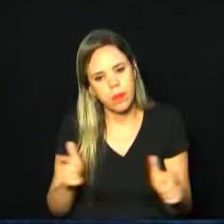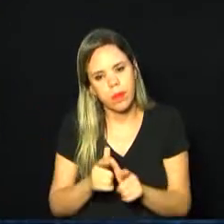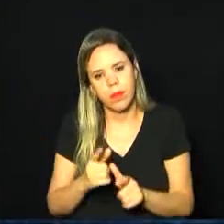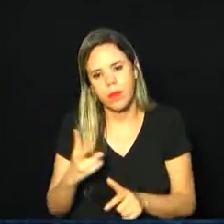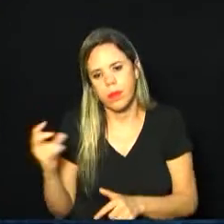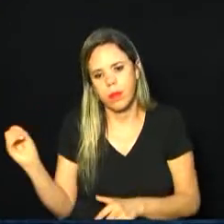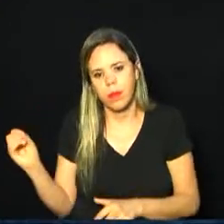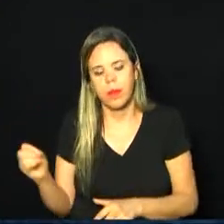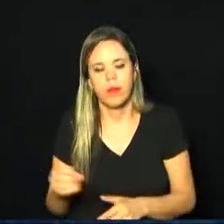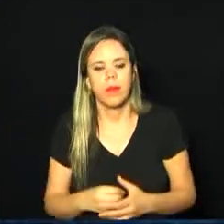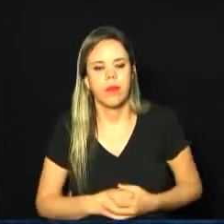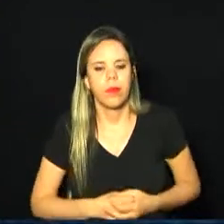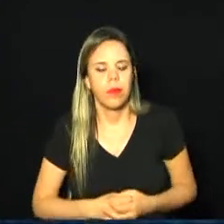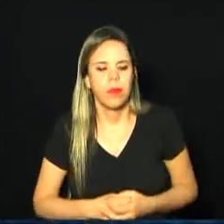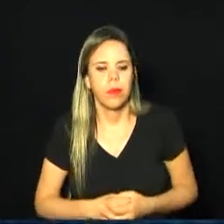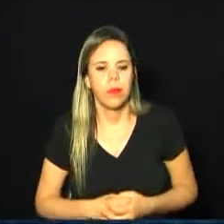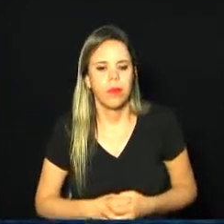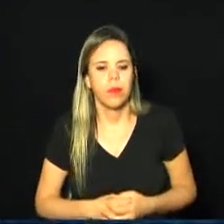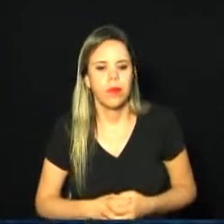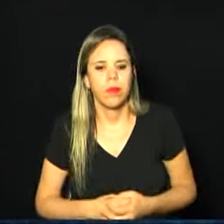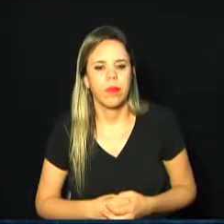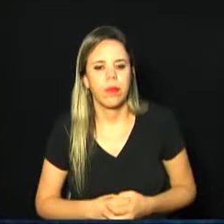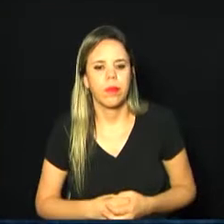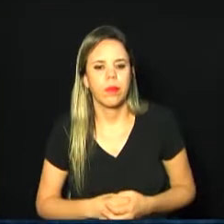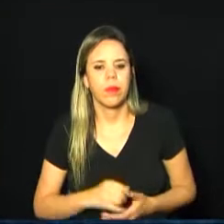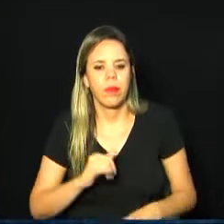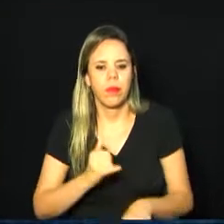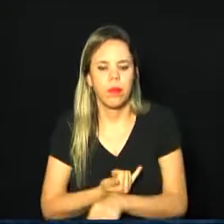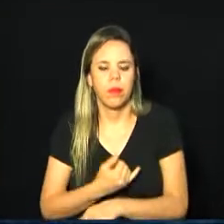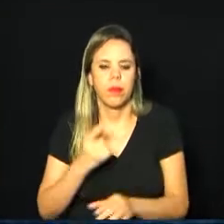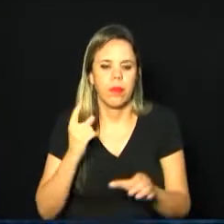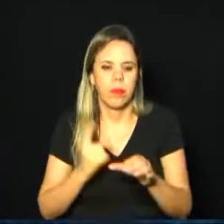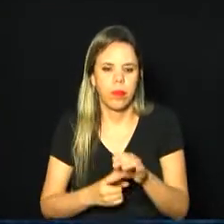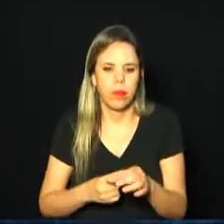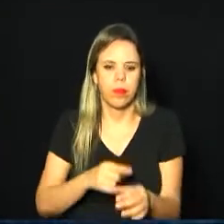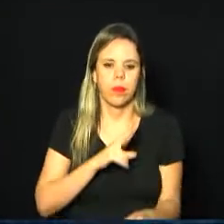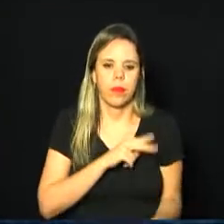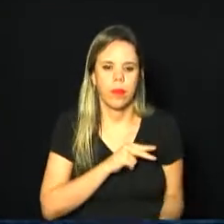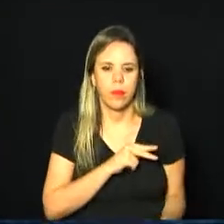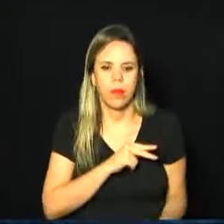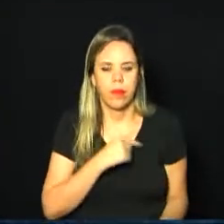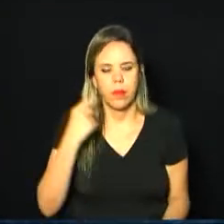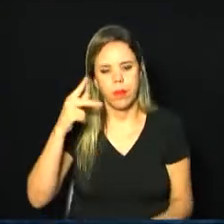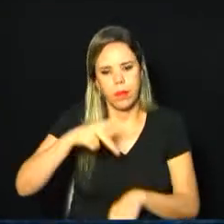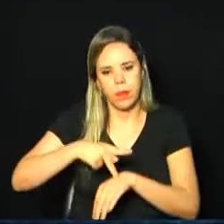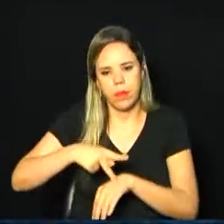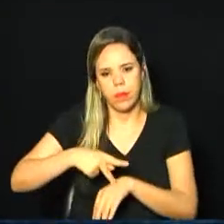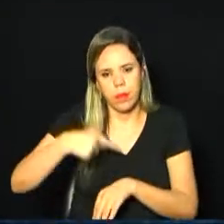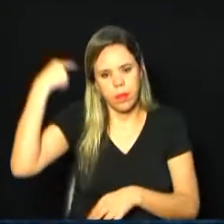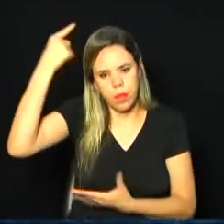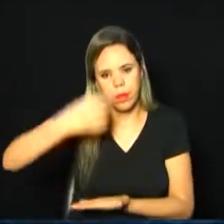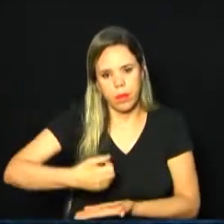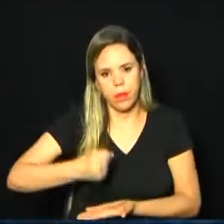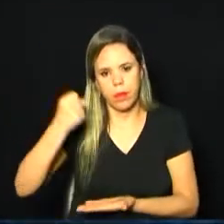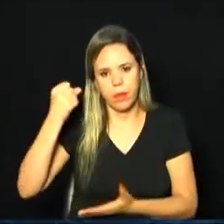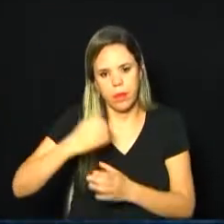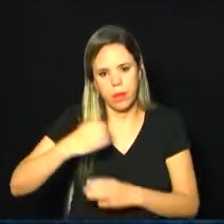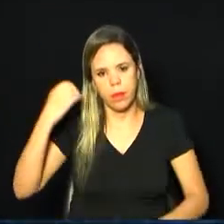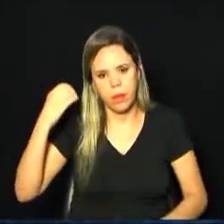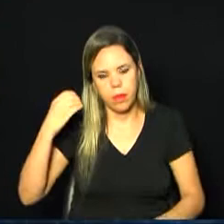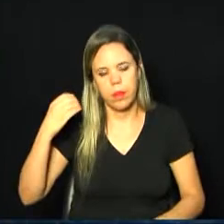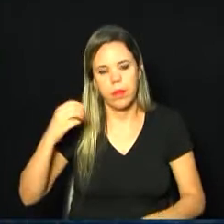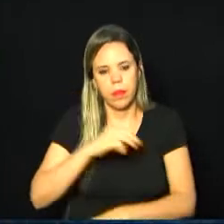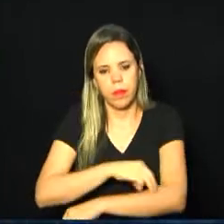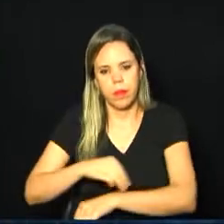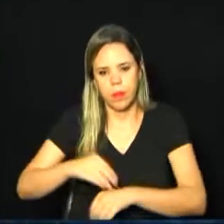com menos de 200 mortes devido à convite Jaguariúna Cosmópolis Artur Nogueira Pedreira Santo Antonio de posse